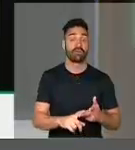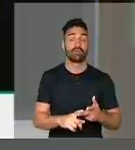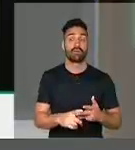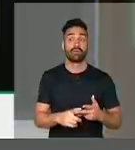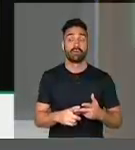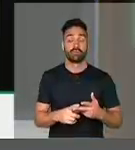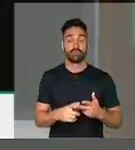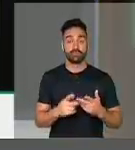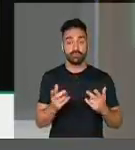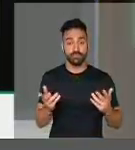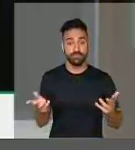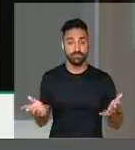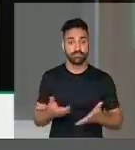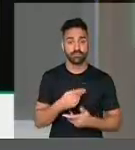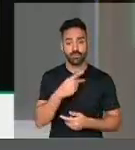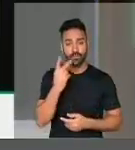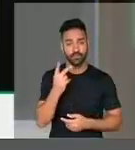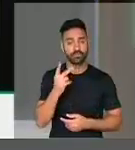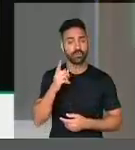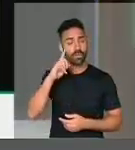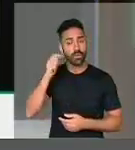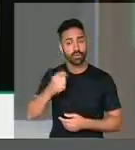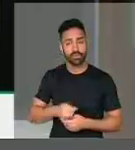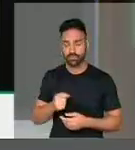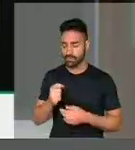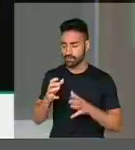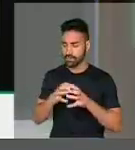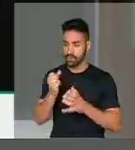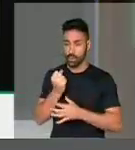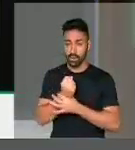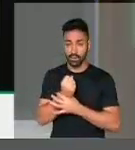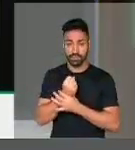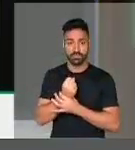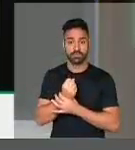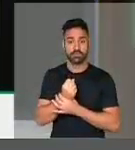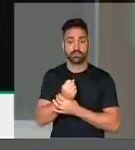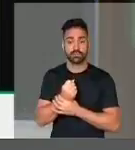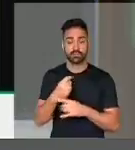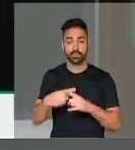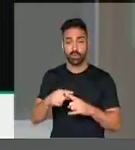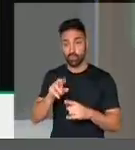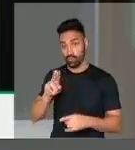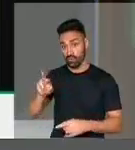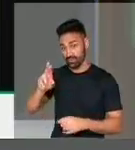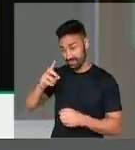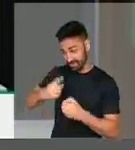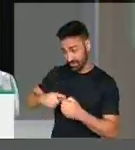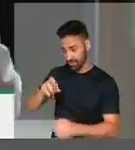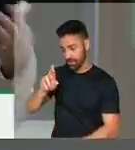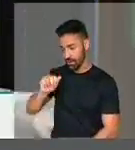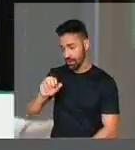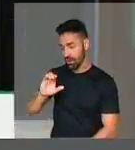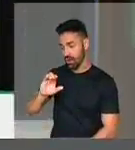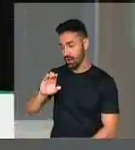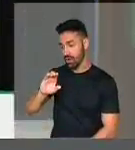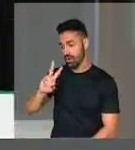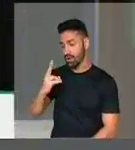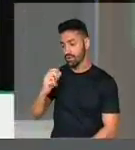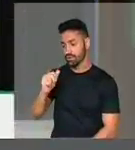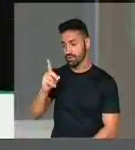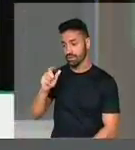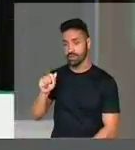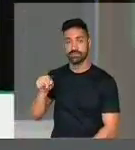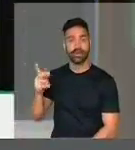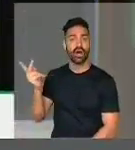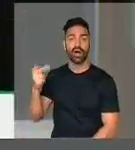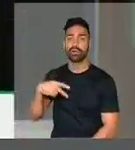instante falando com autoridades da segurança pública, que Rajada hoje foi um berço de assalto ao banco,